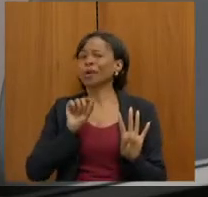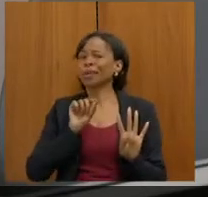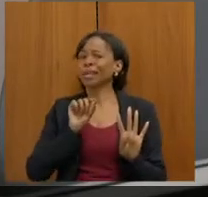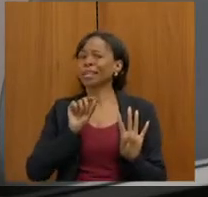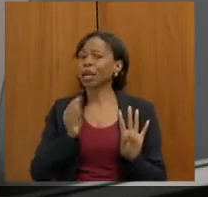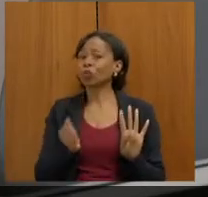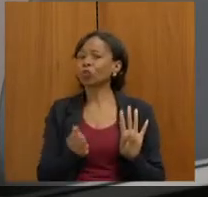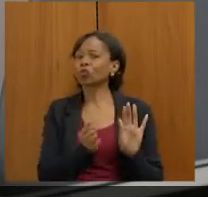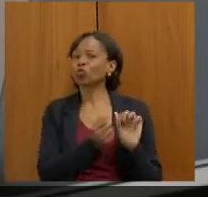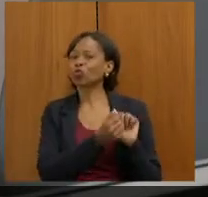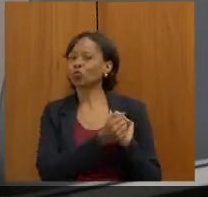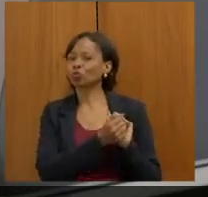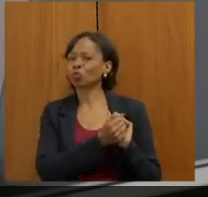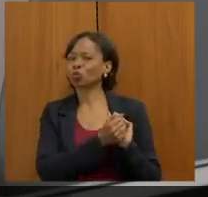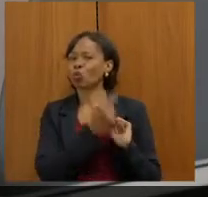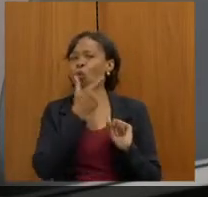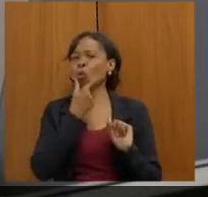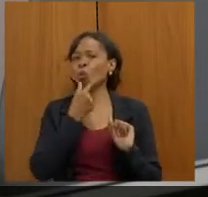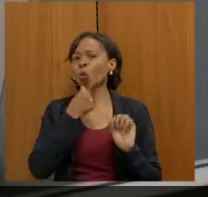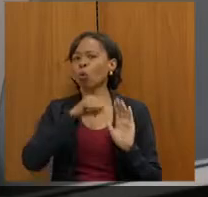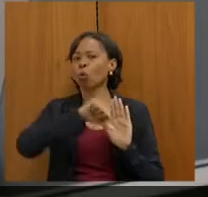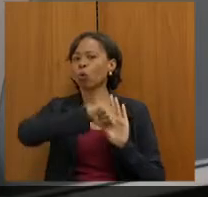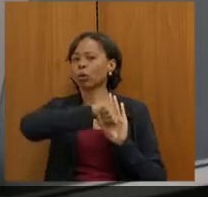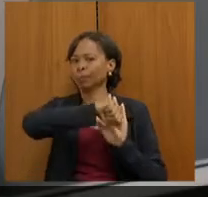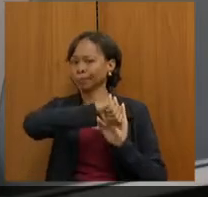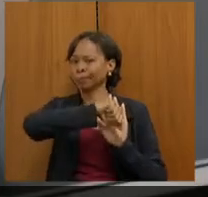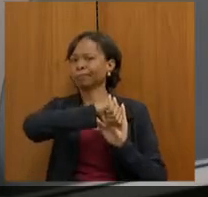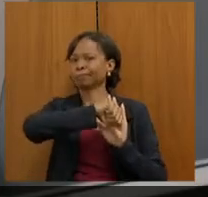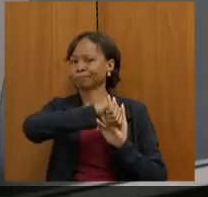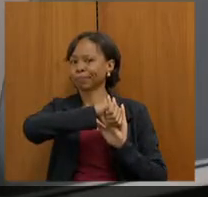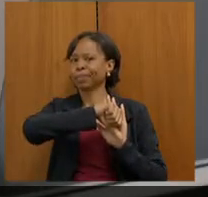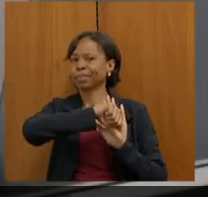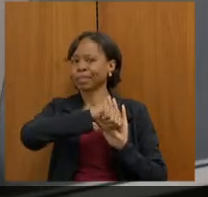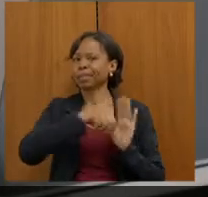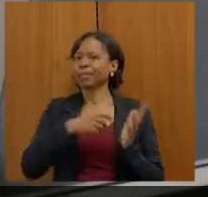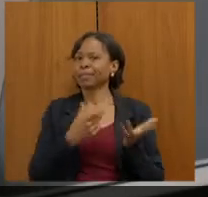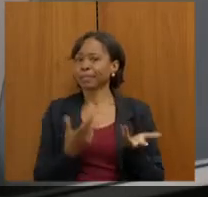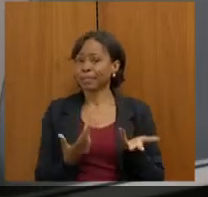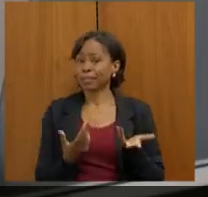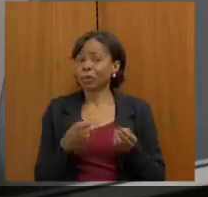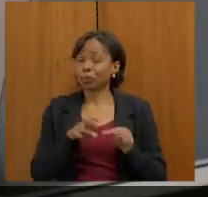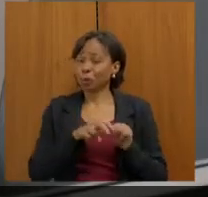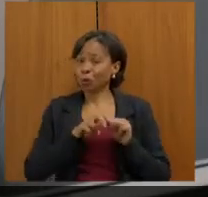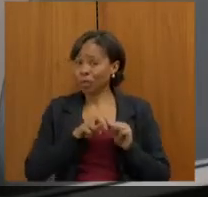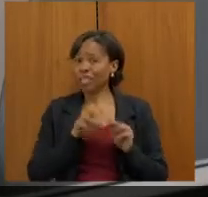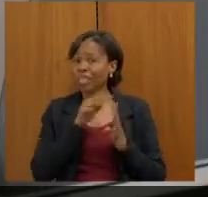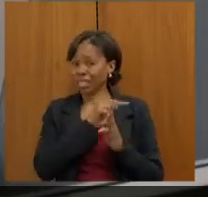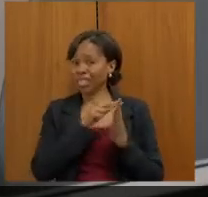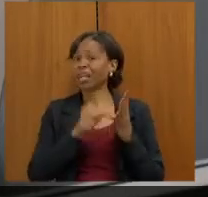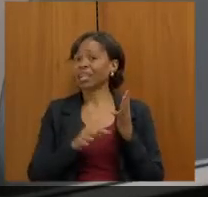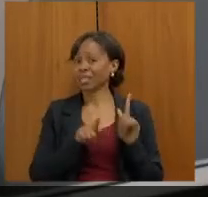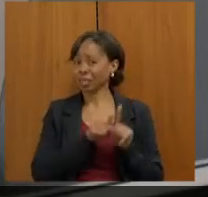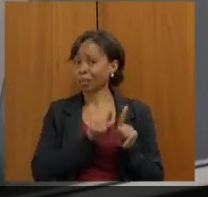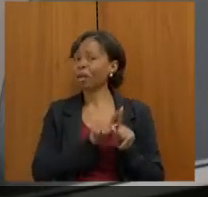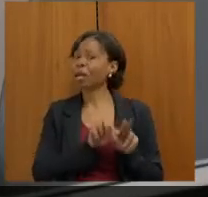consequência é um participe desse feminicídio ele tem a contribuição na ocorrência daquela morte daquela mulher